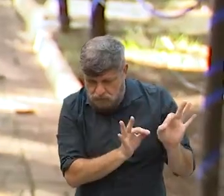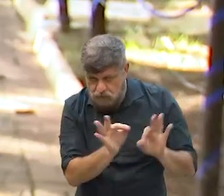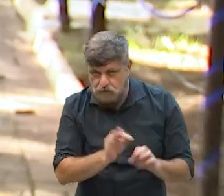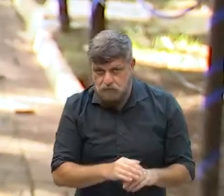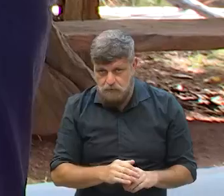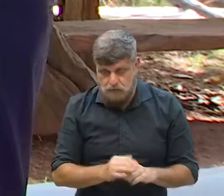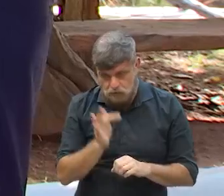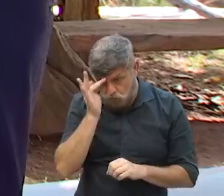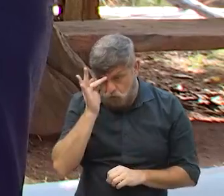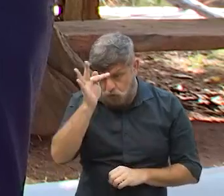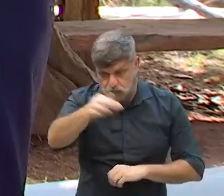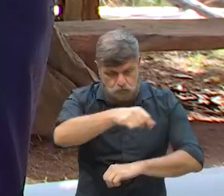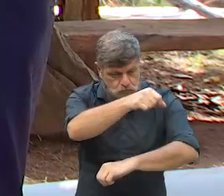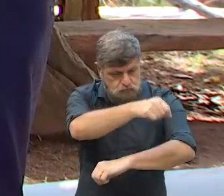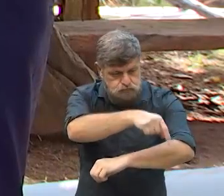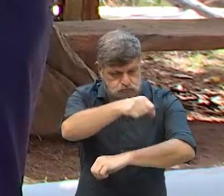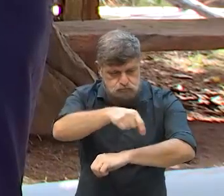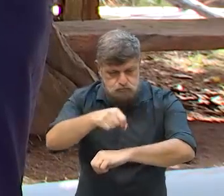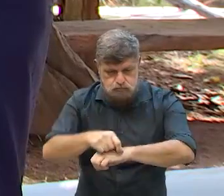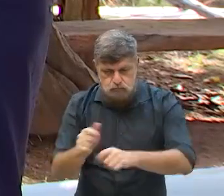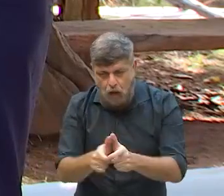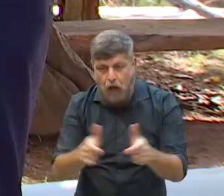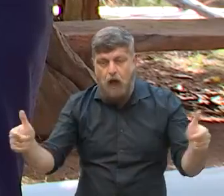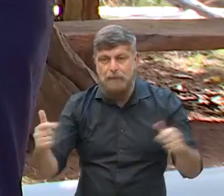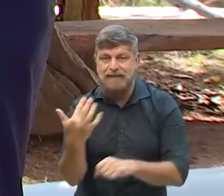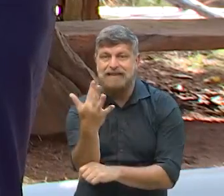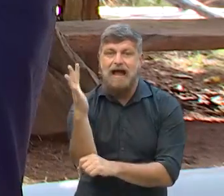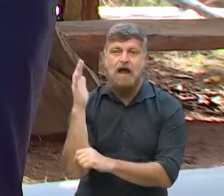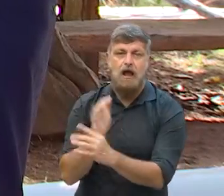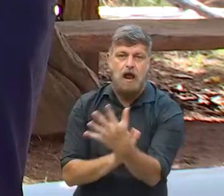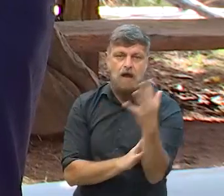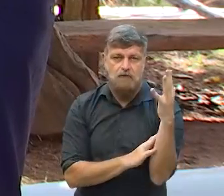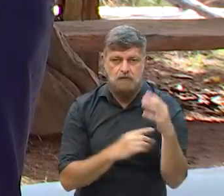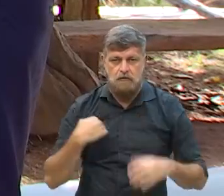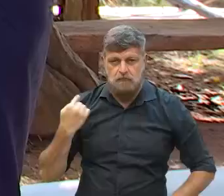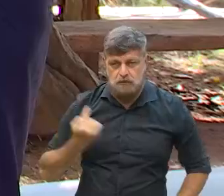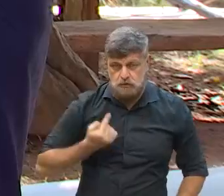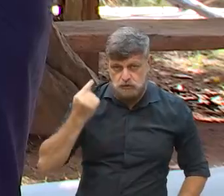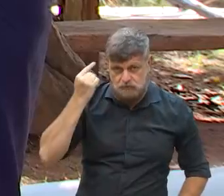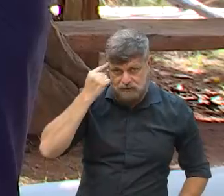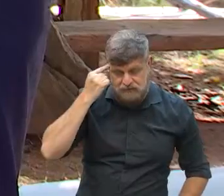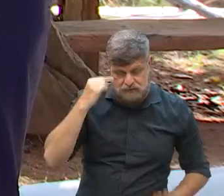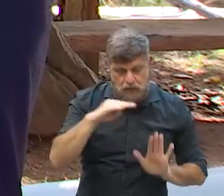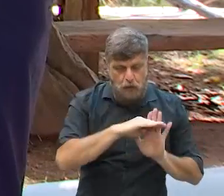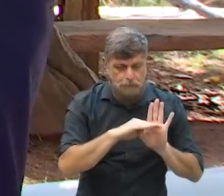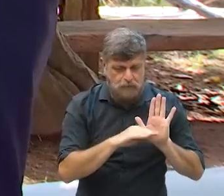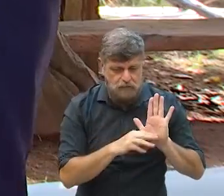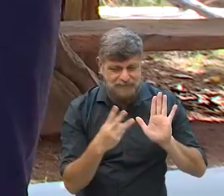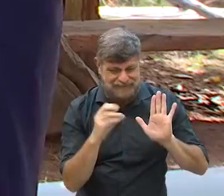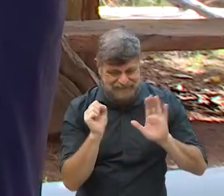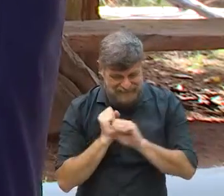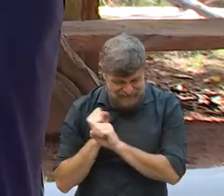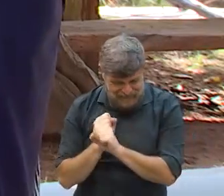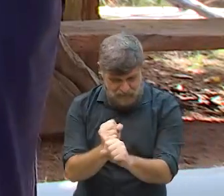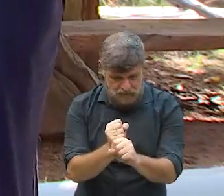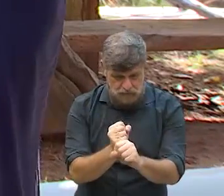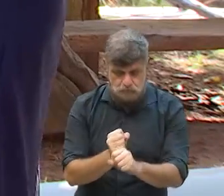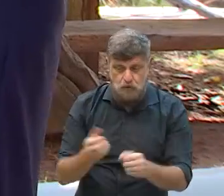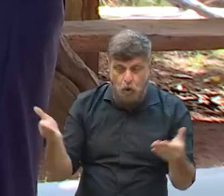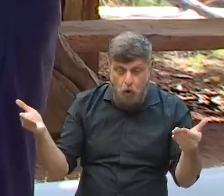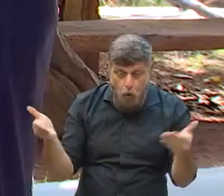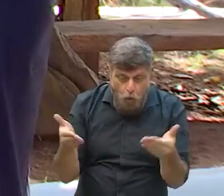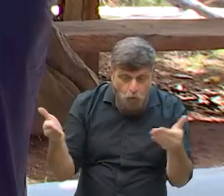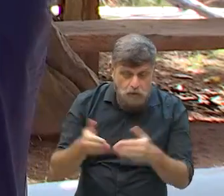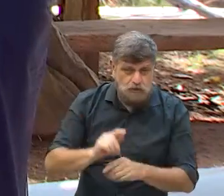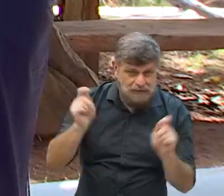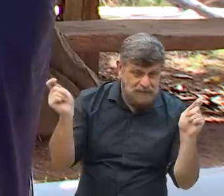os próximos anos. Quando a gente fala em plano, a gente falou de 30 anos aqui. Sim. Hoje, dá